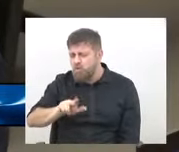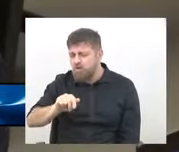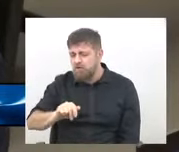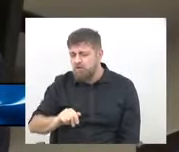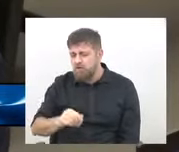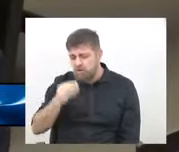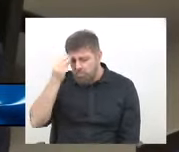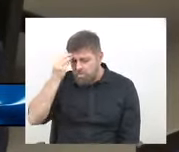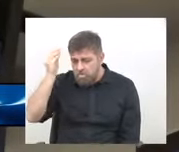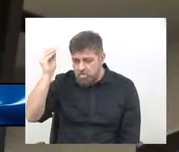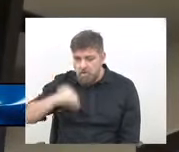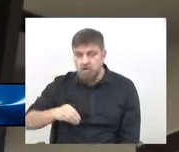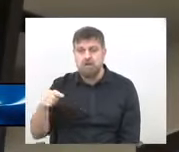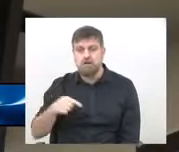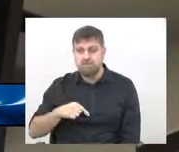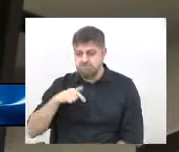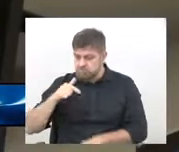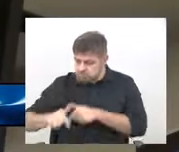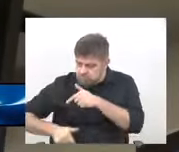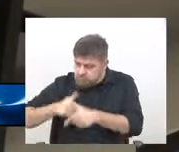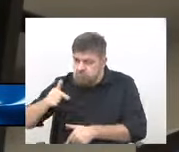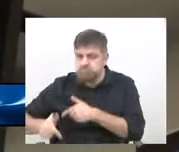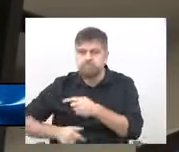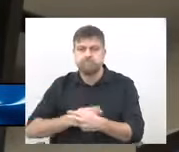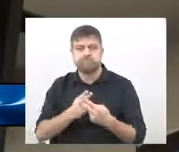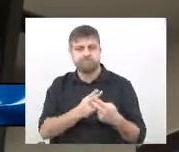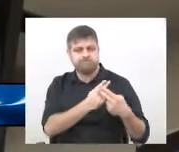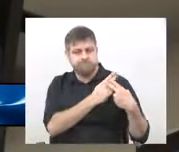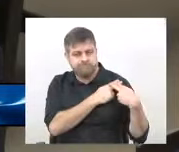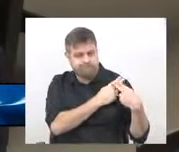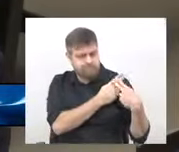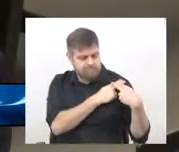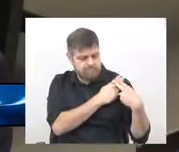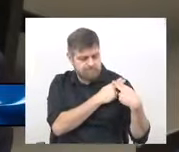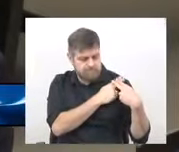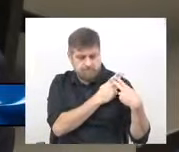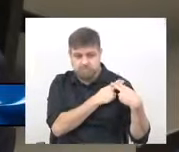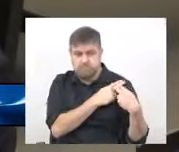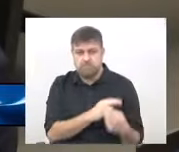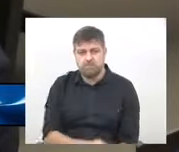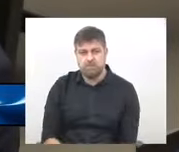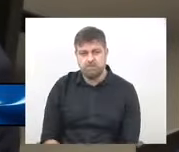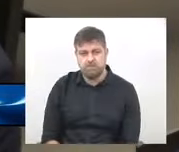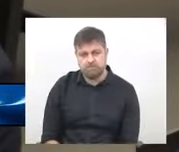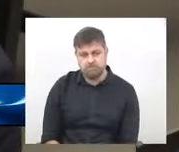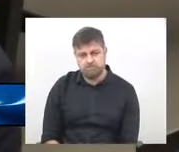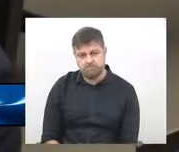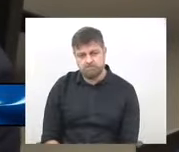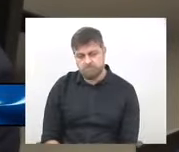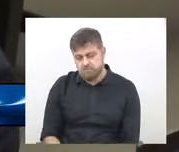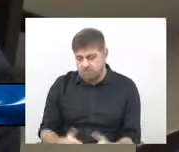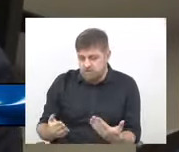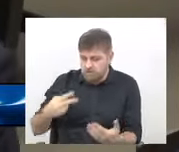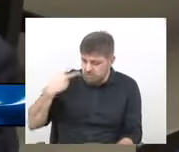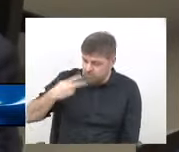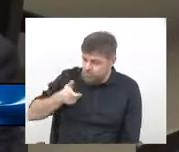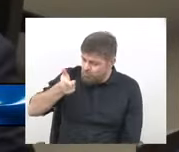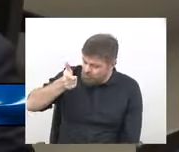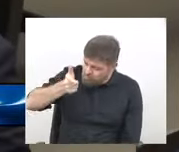esmoreceu dentro das tarefas que lhe eram concebidas. Então, vereador, mais uma vez, eu,